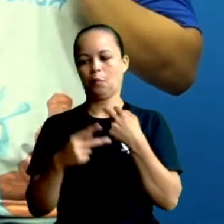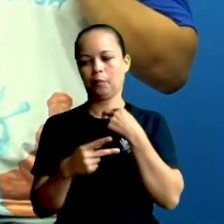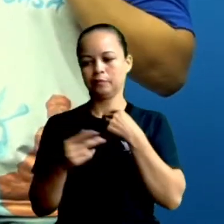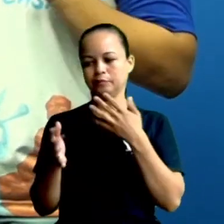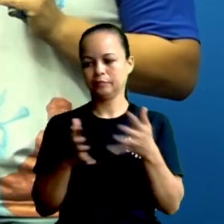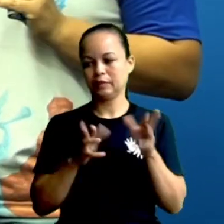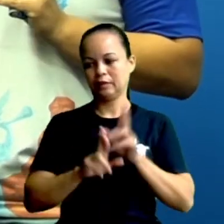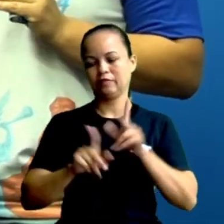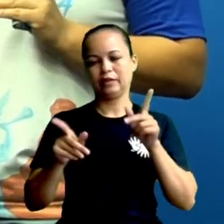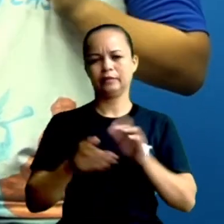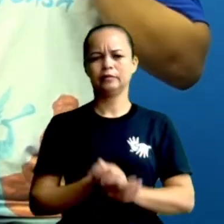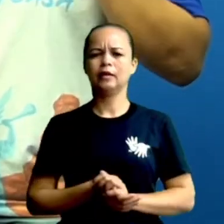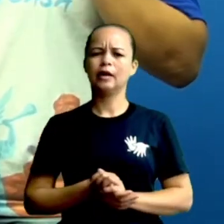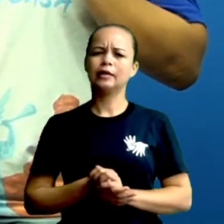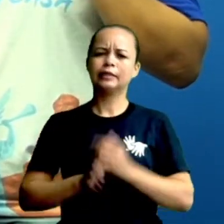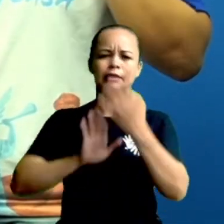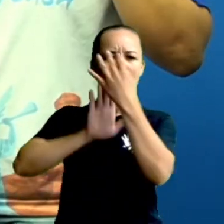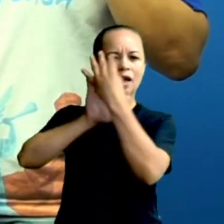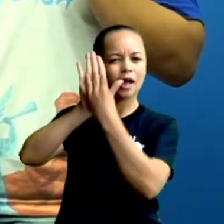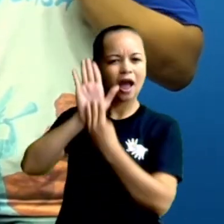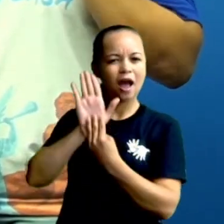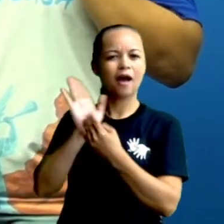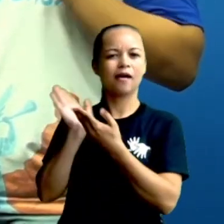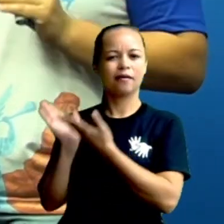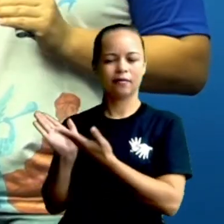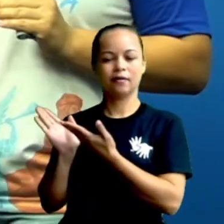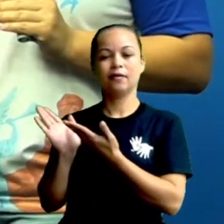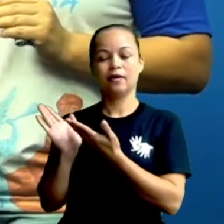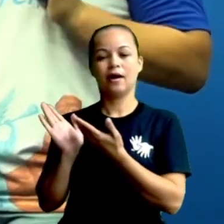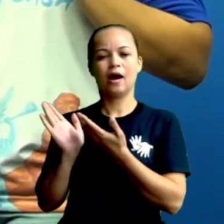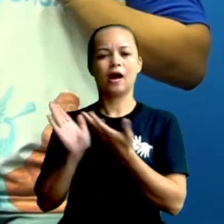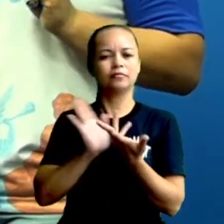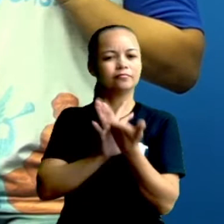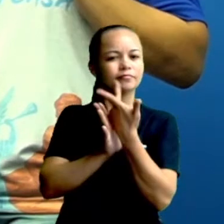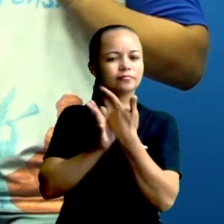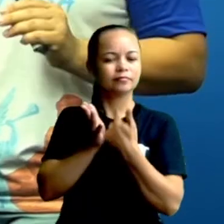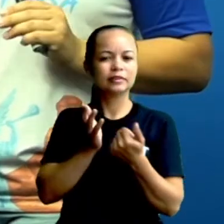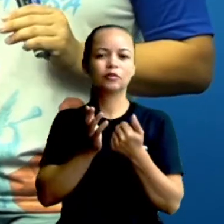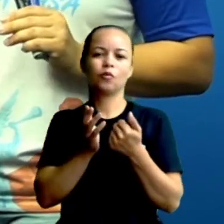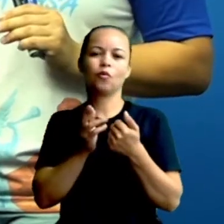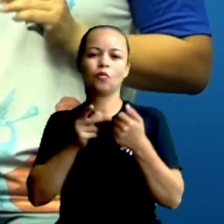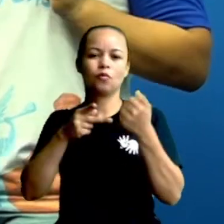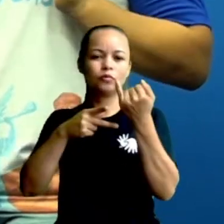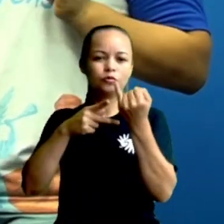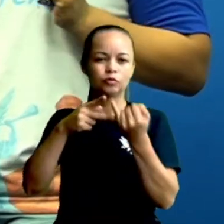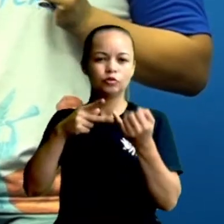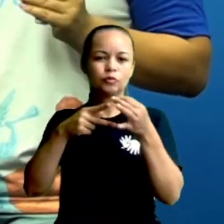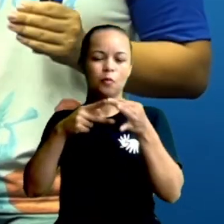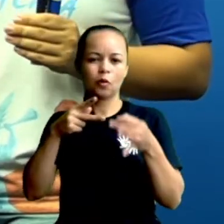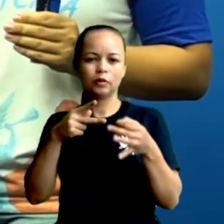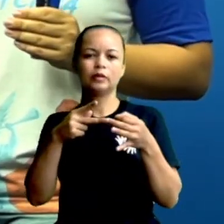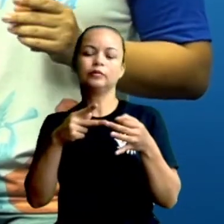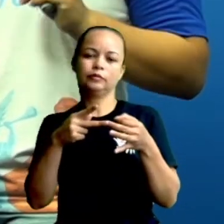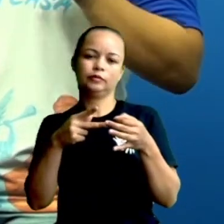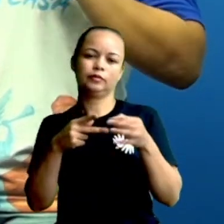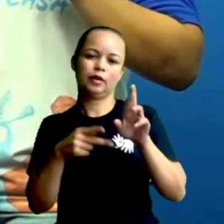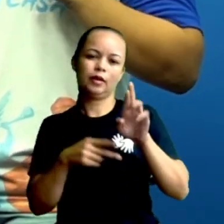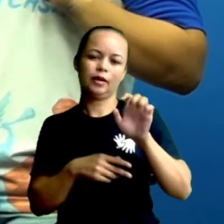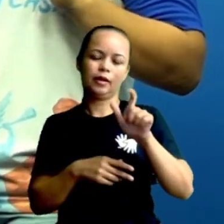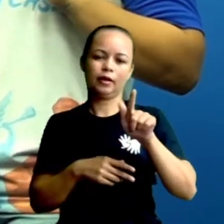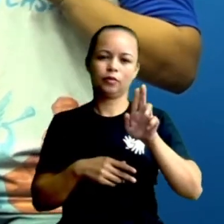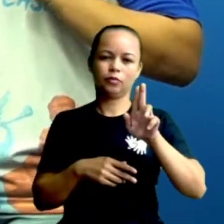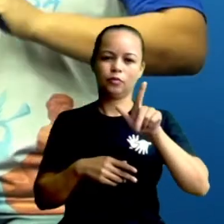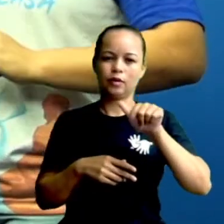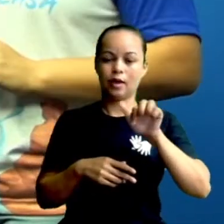aqui uma listinha com as figuras, os polígonos regulares e os